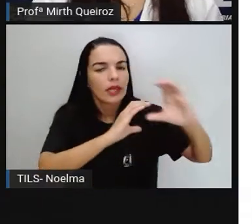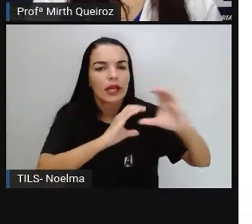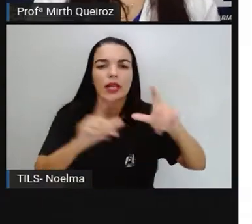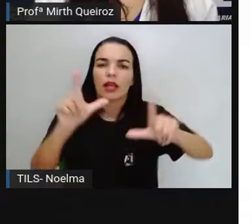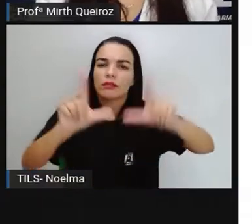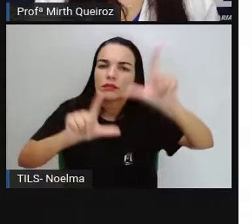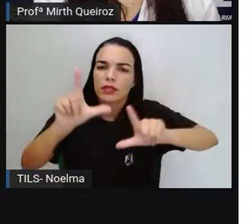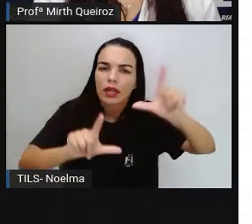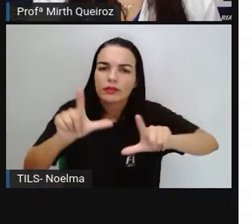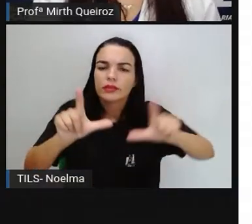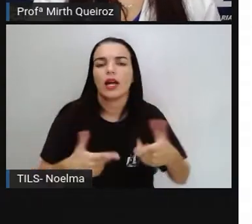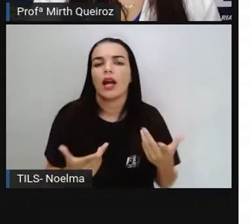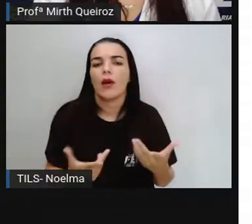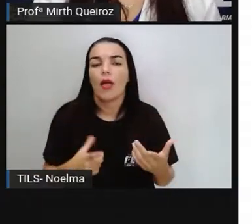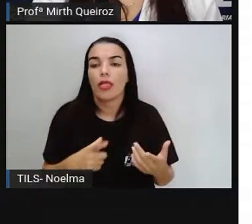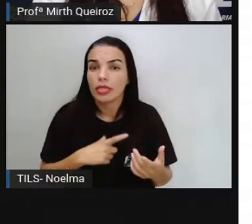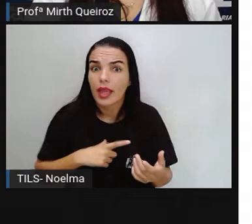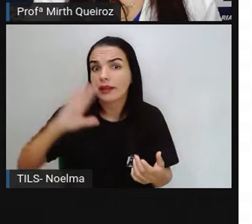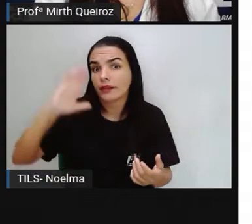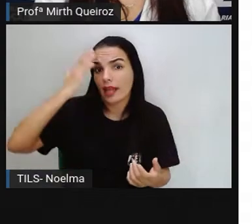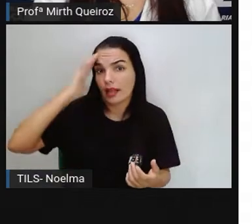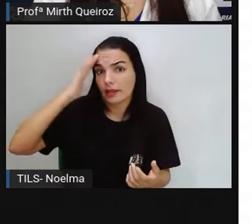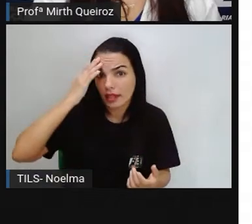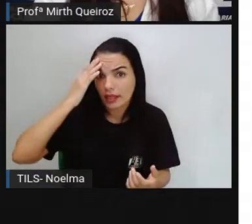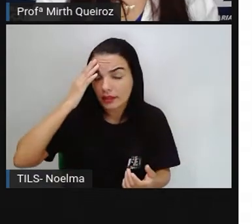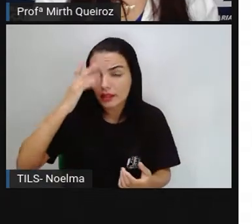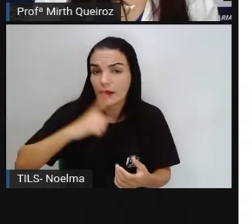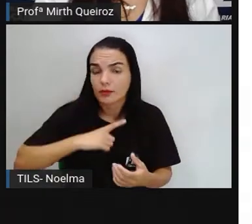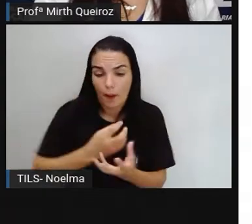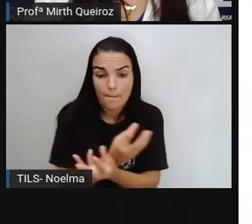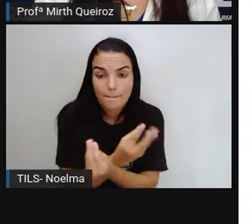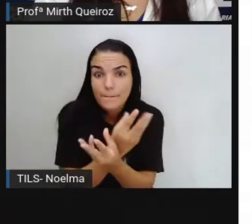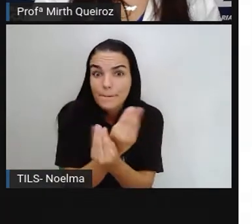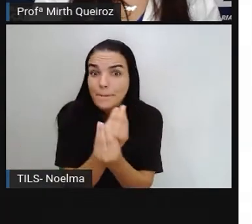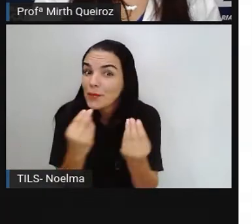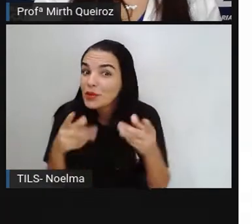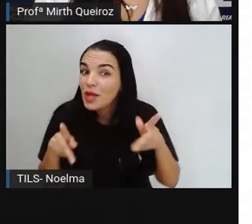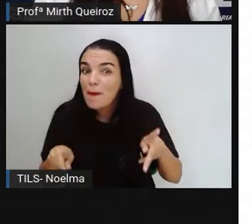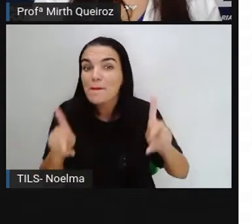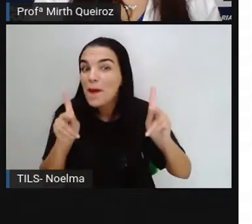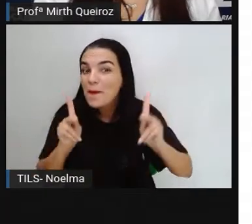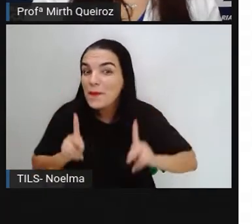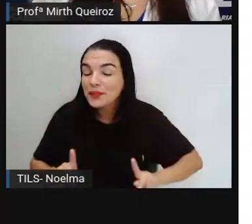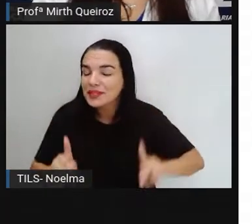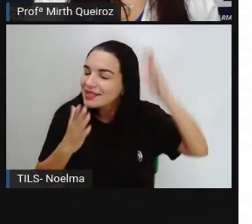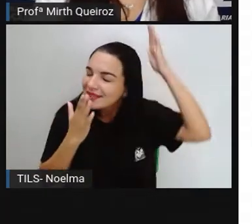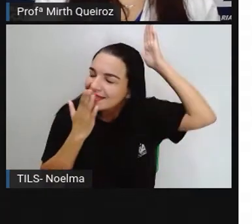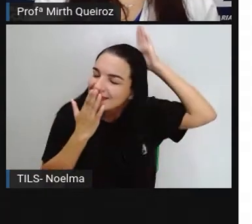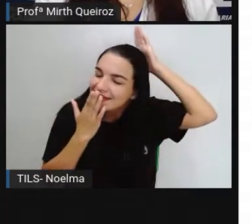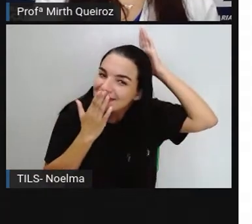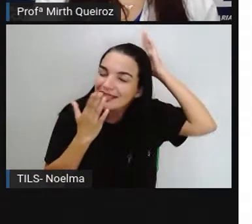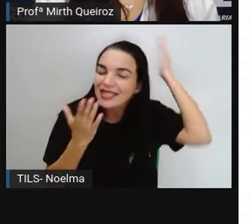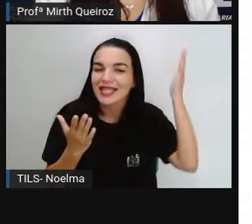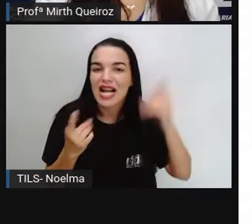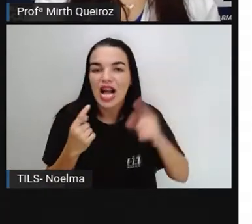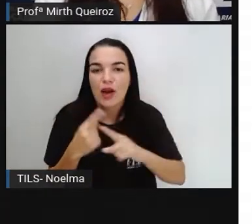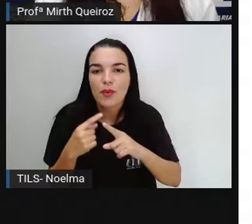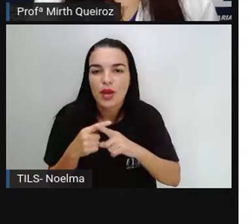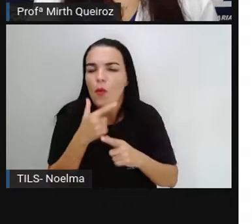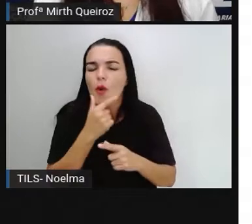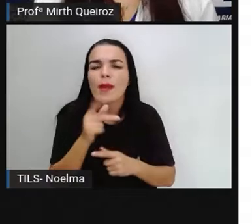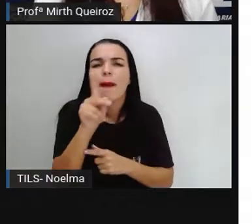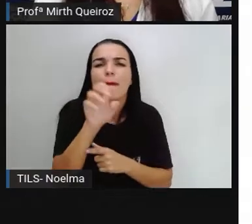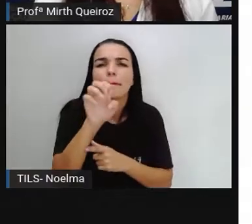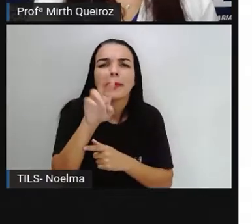sim. Nós também temos que entender que existem várias populações indígenas. Quando ele retratou lá, Pero Vaz